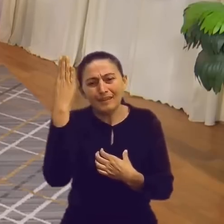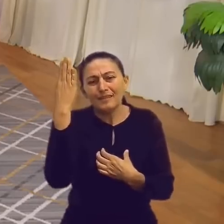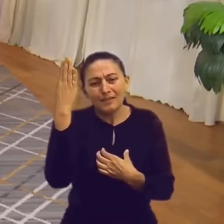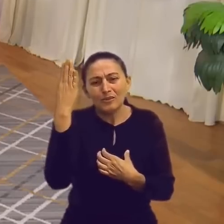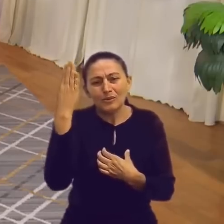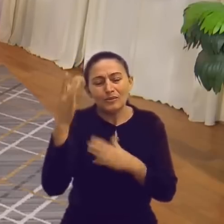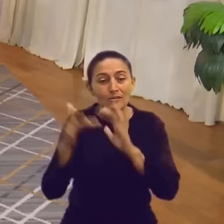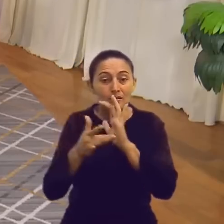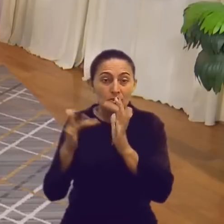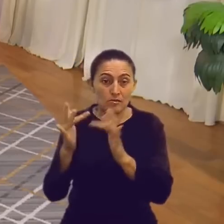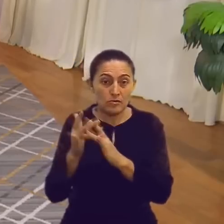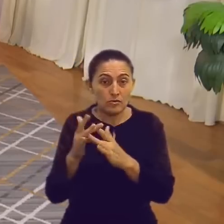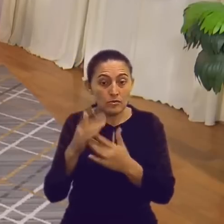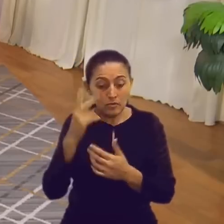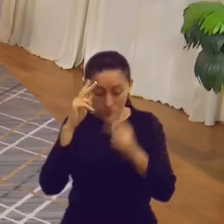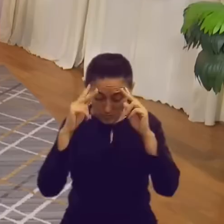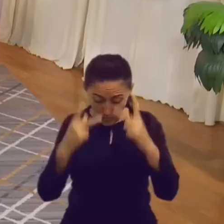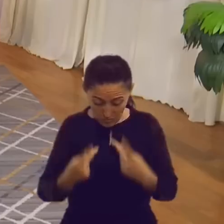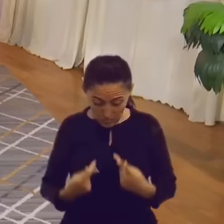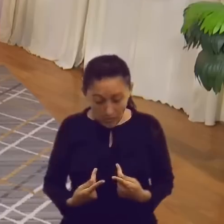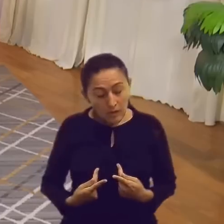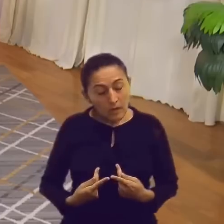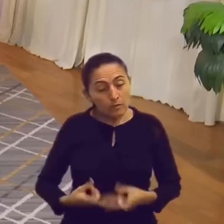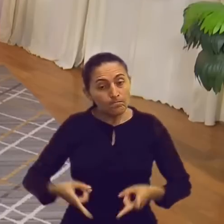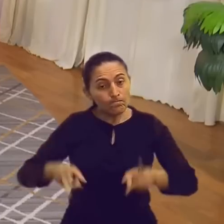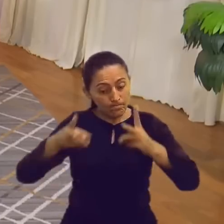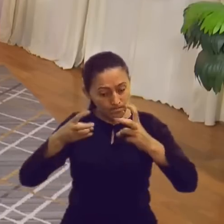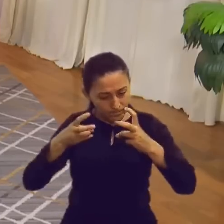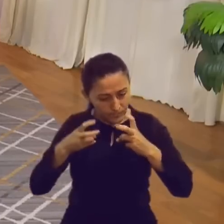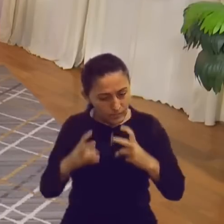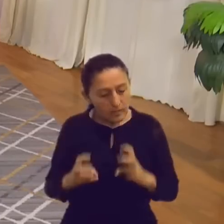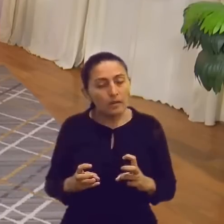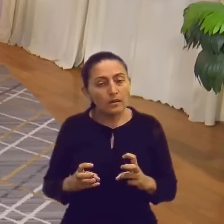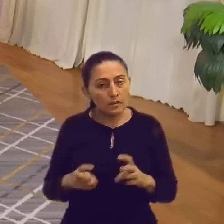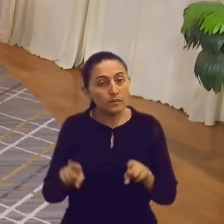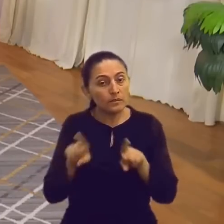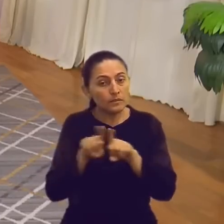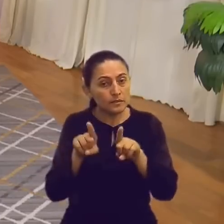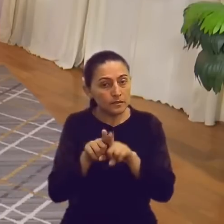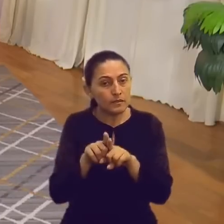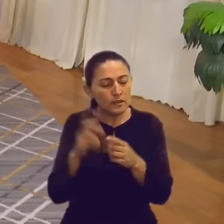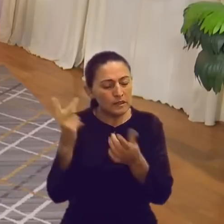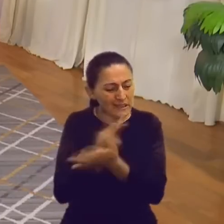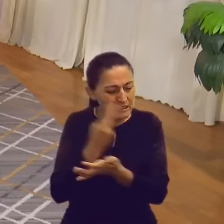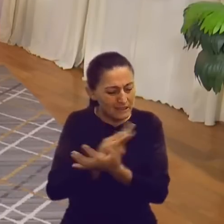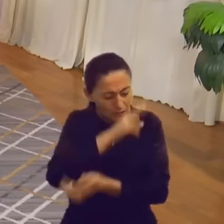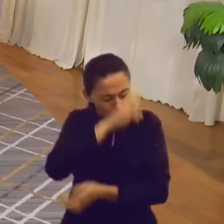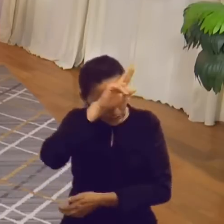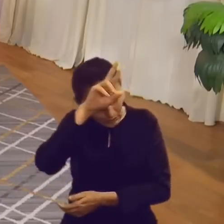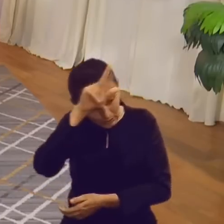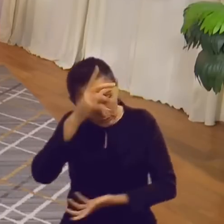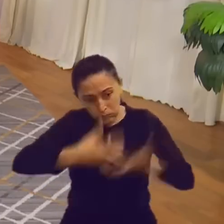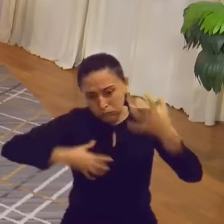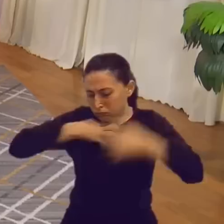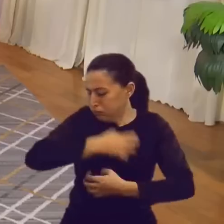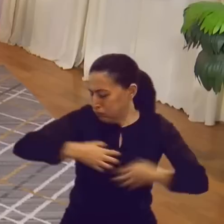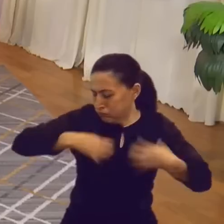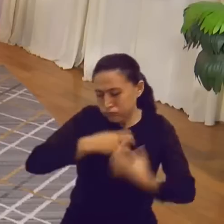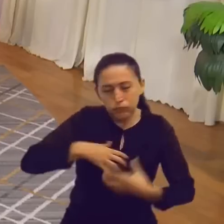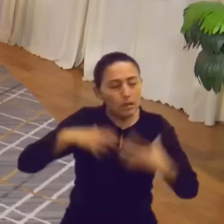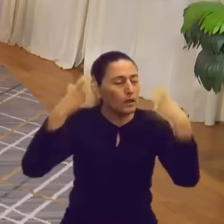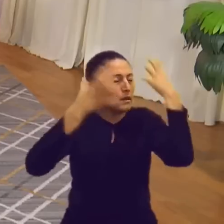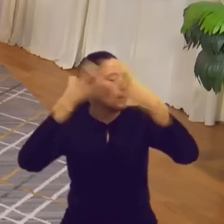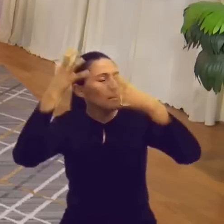ser humano, quando percebe que as coisas estão dando errado, fica em desespero, não é mesmo?